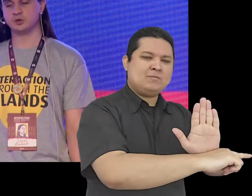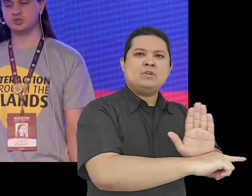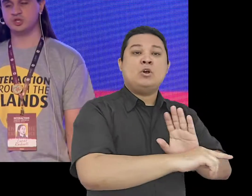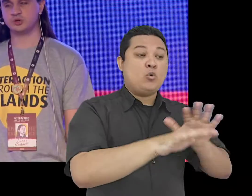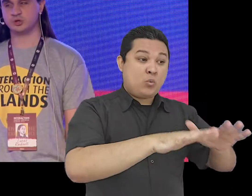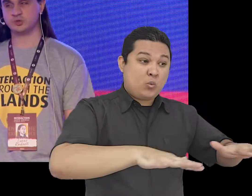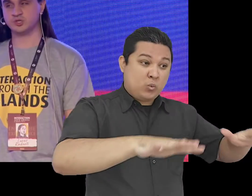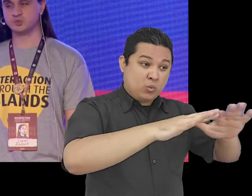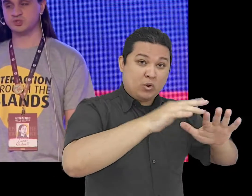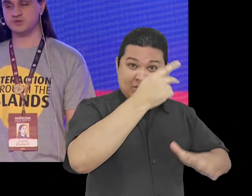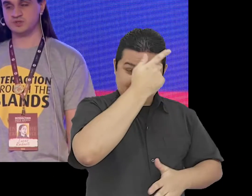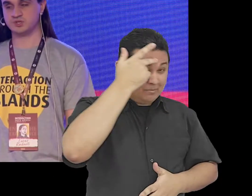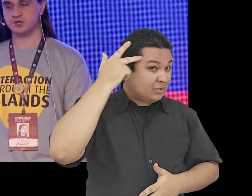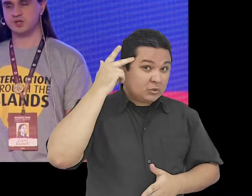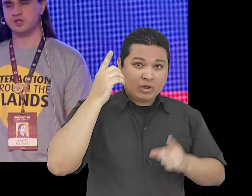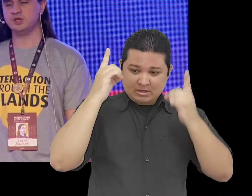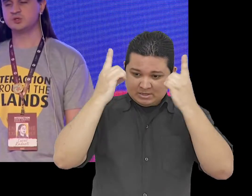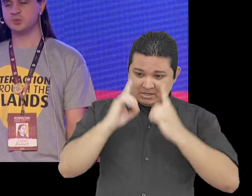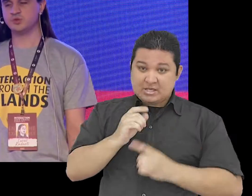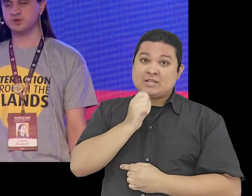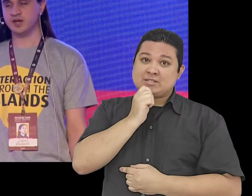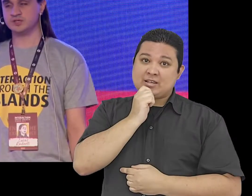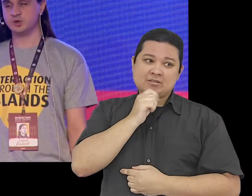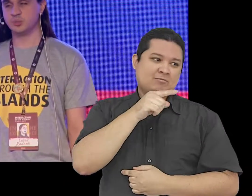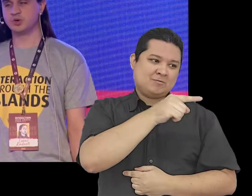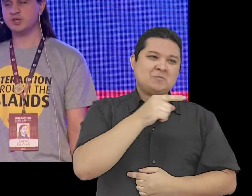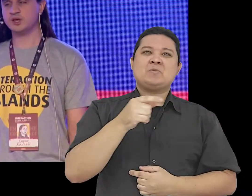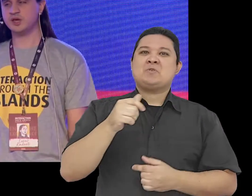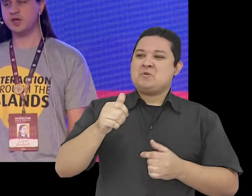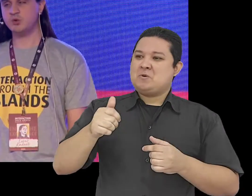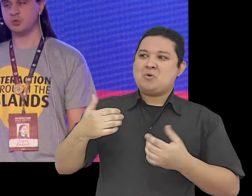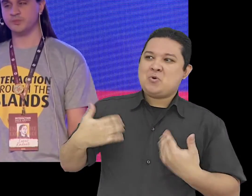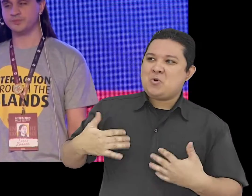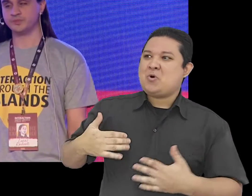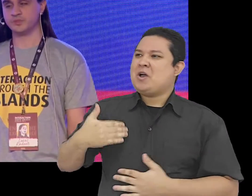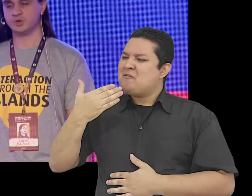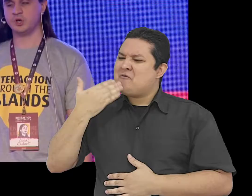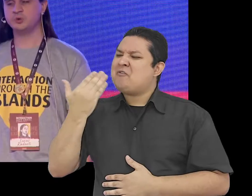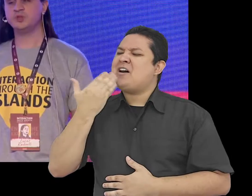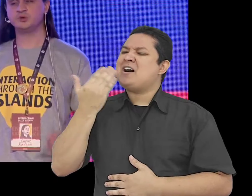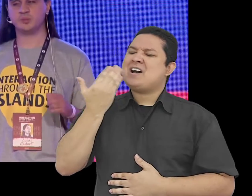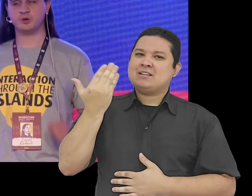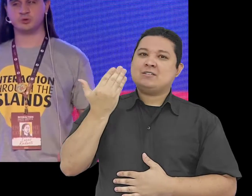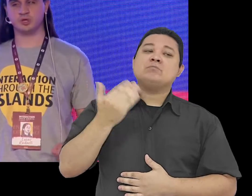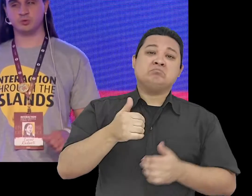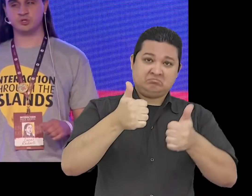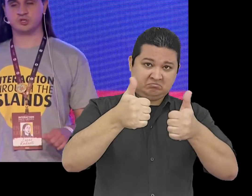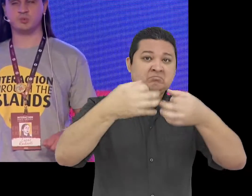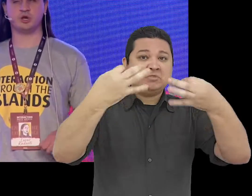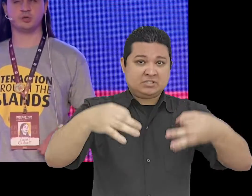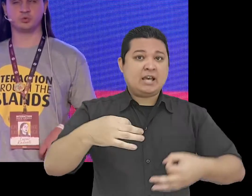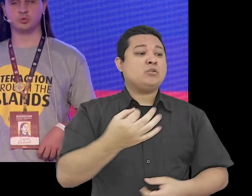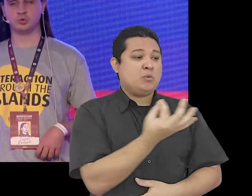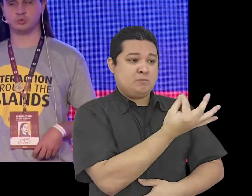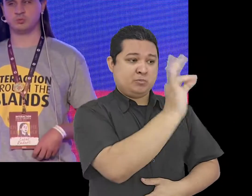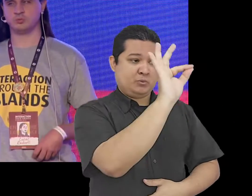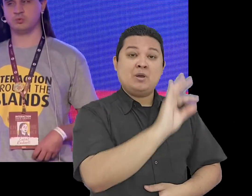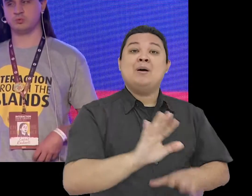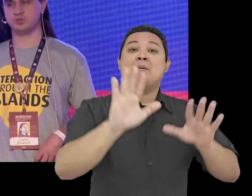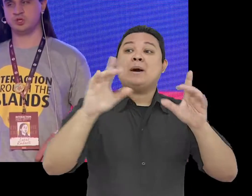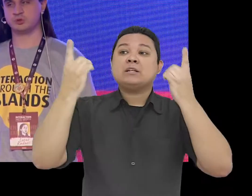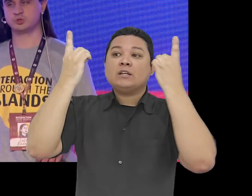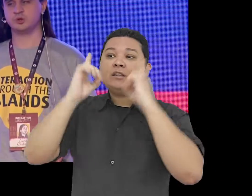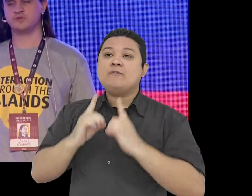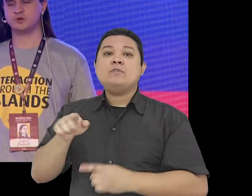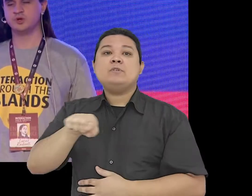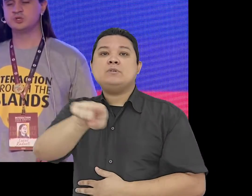a tecnologia torna as coisas possíveis. E isso é muito verdade. Porque eu não teria o trabalho que eu tenho hoje, trabalhando no Google